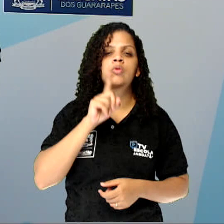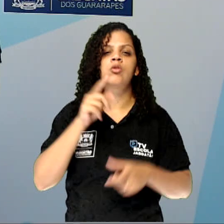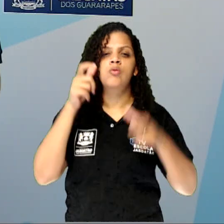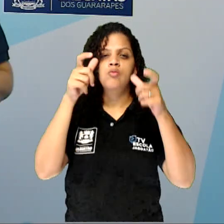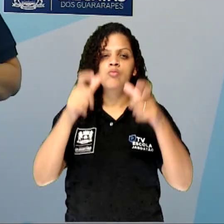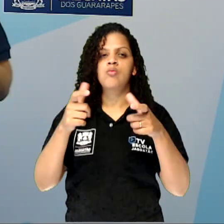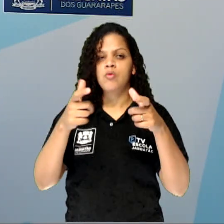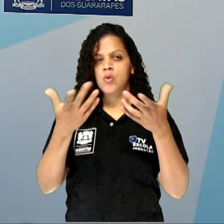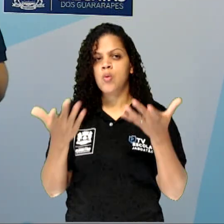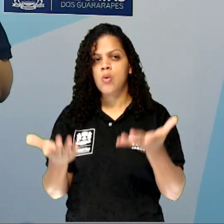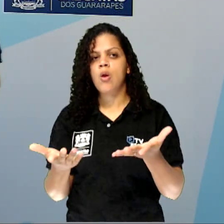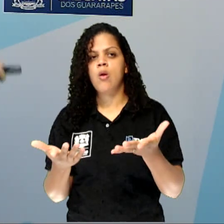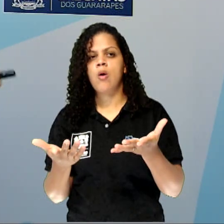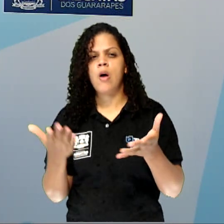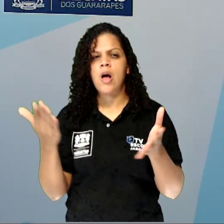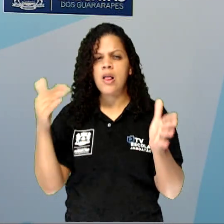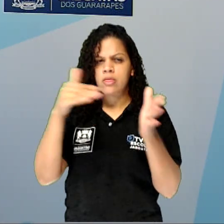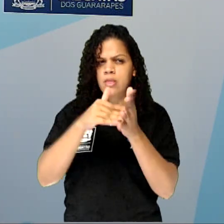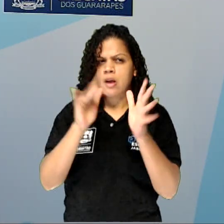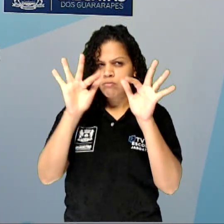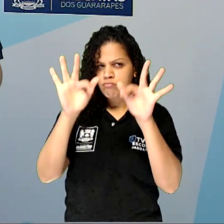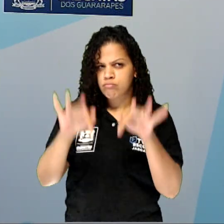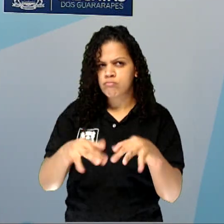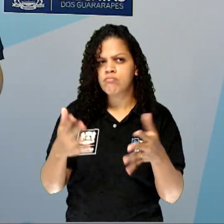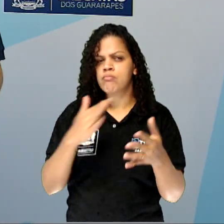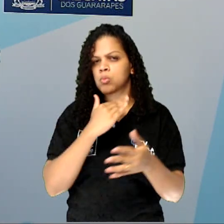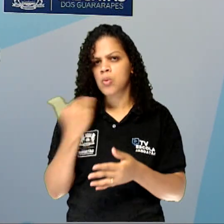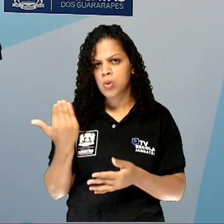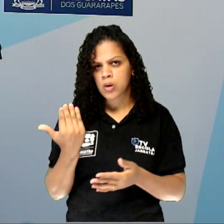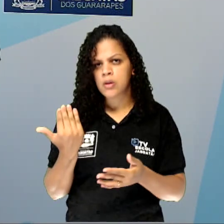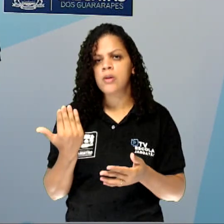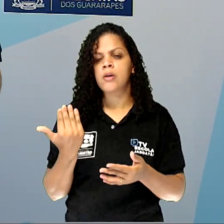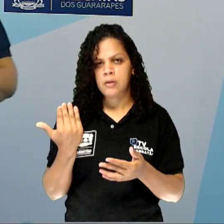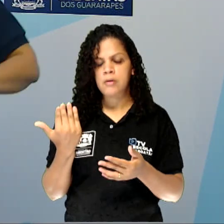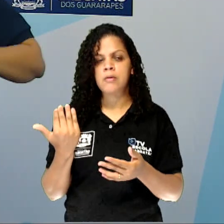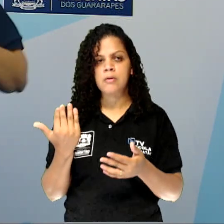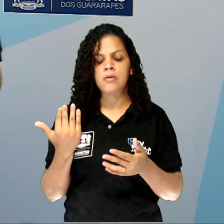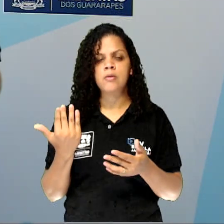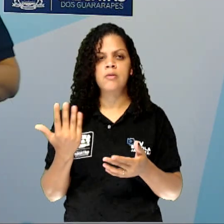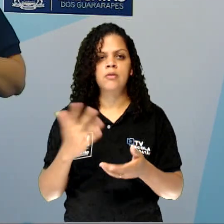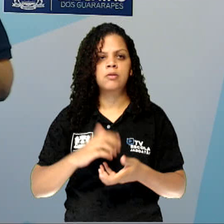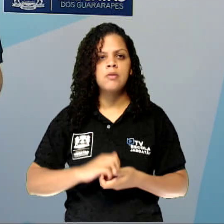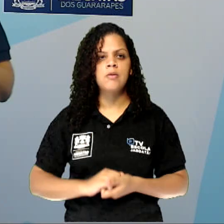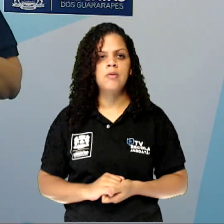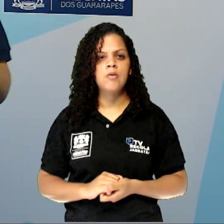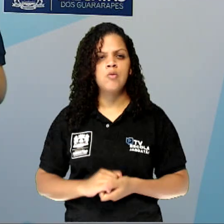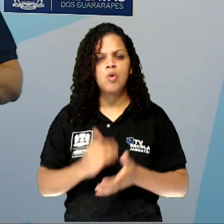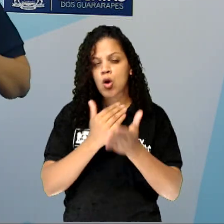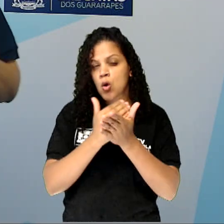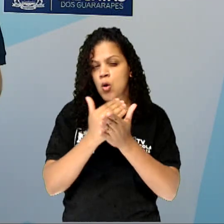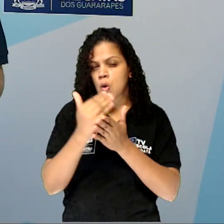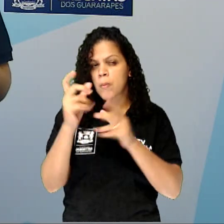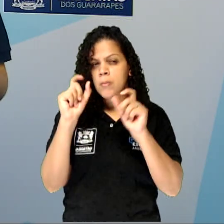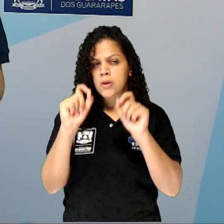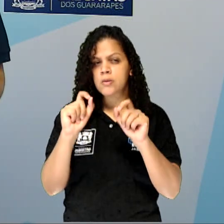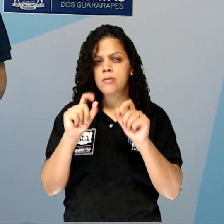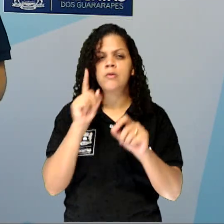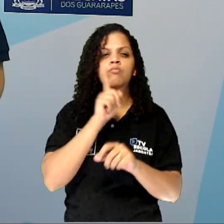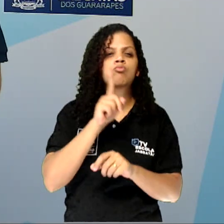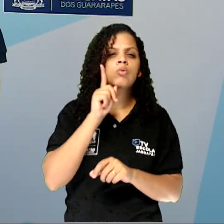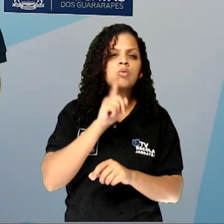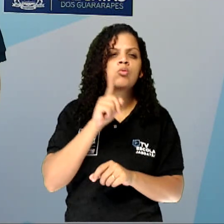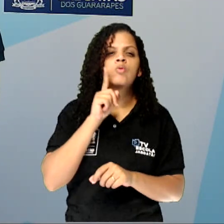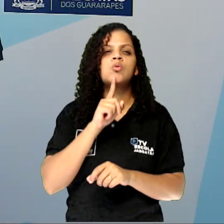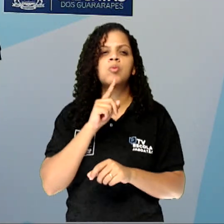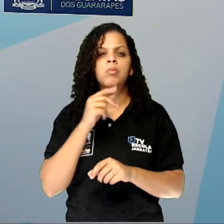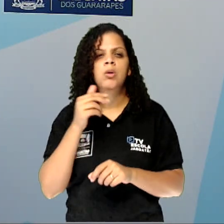fim da vida, né? Como a gente falou um pouquinho antes, ele faleceu em Miami. Então, e lá é que ele começa em Nova York a explorar